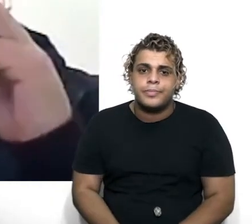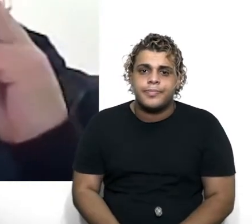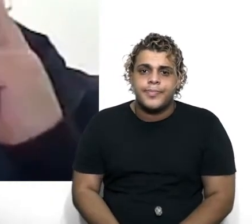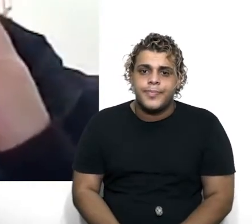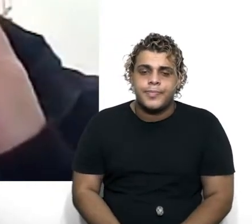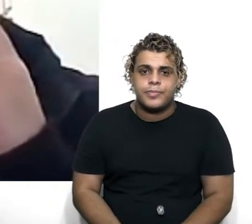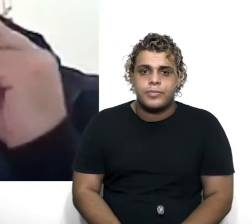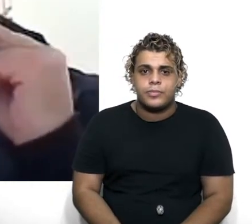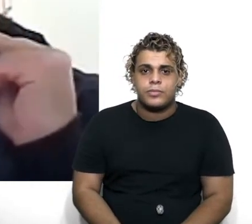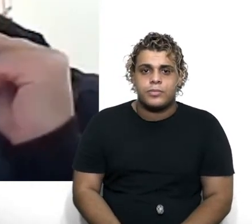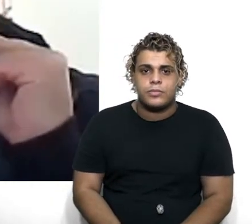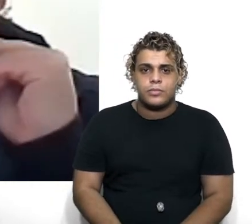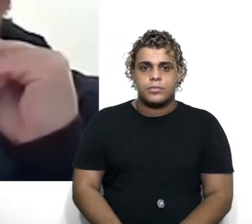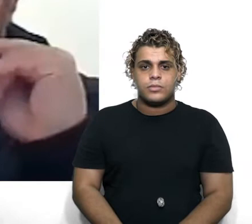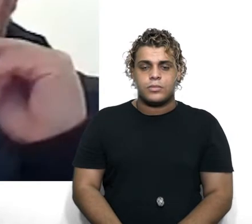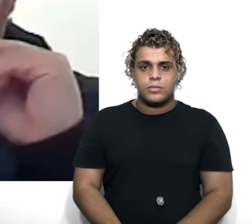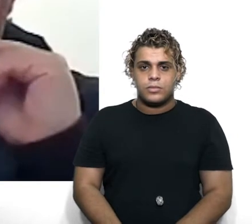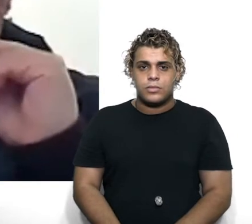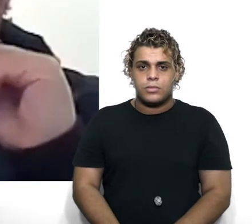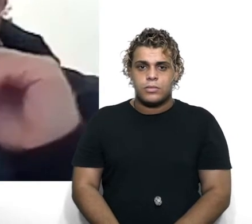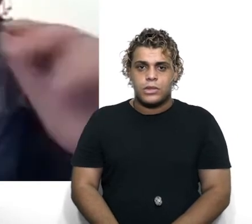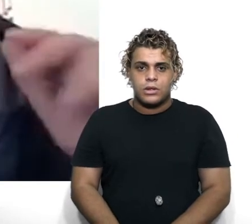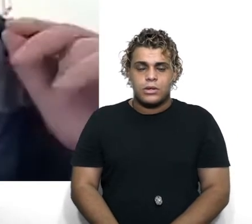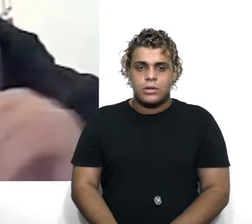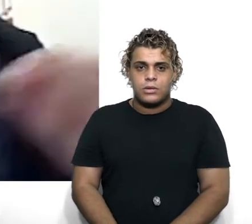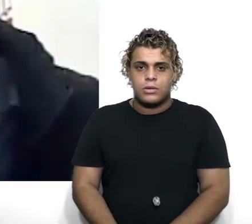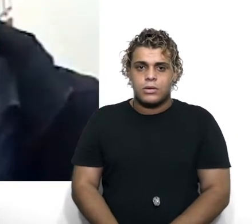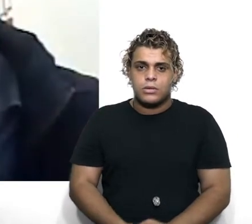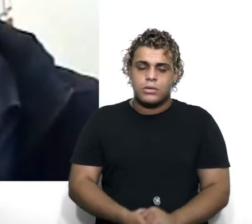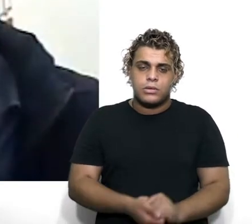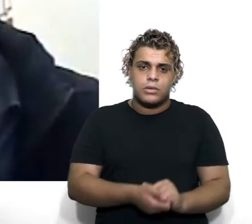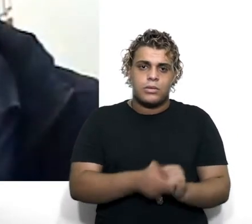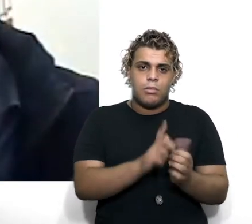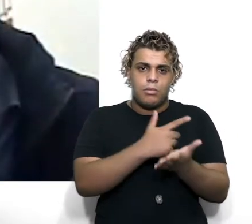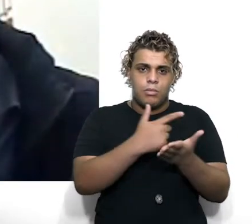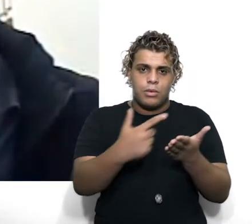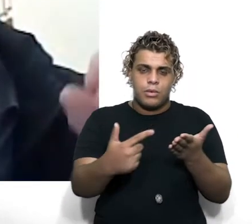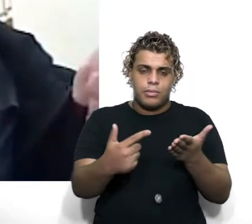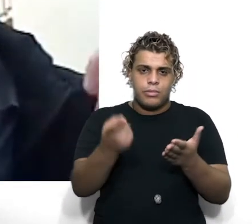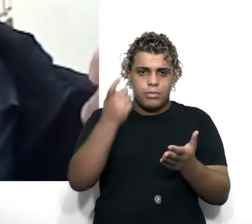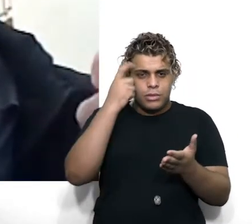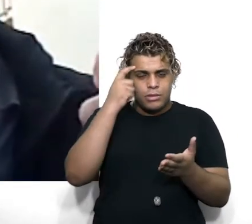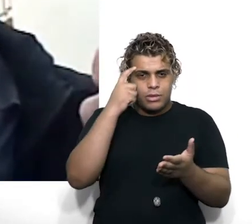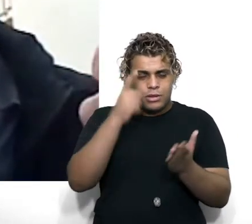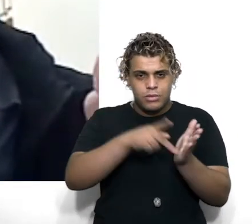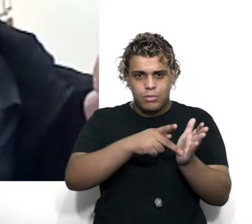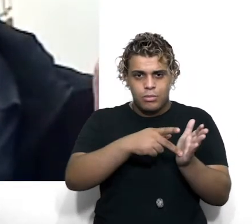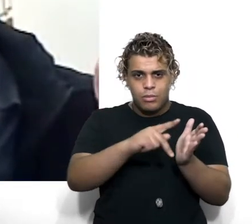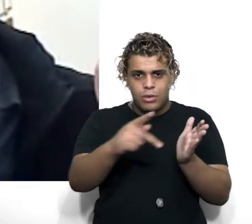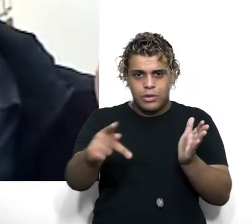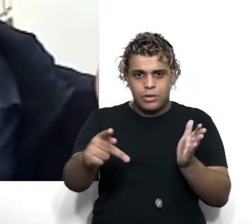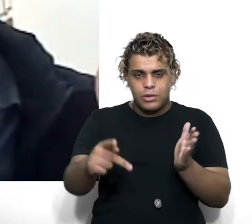A narrativa, filosofia e poesia. Narrativa, pensamento e poesia. Pode ser uma boa